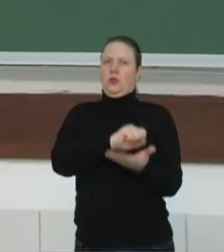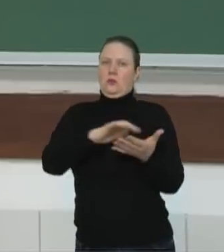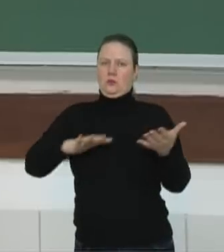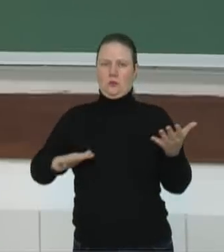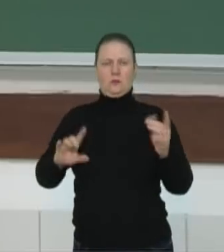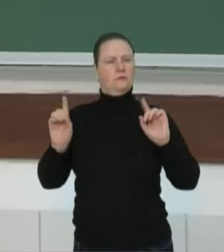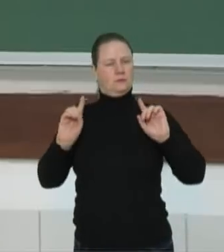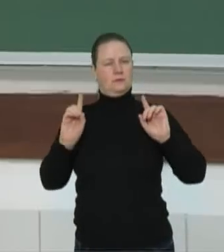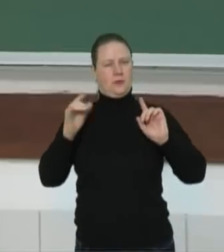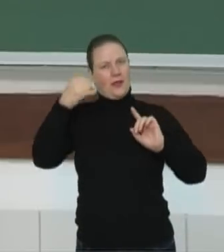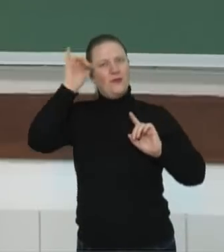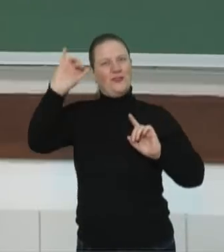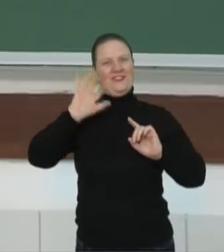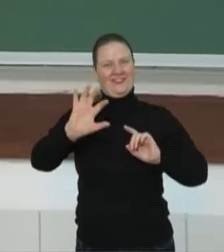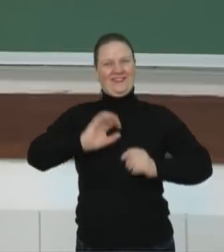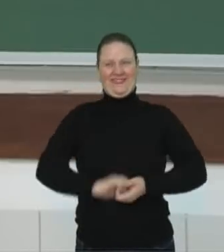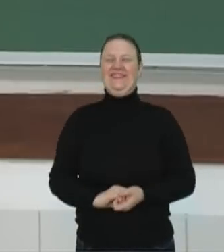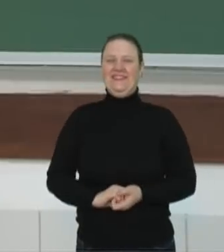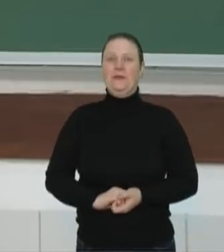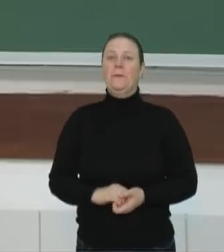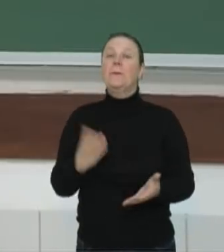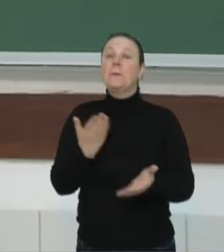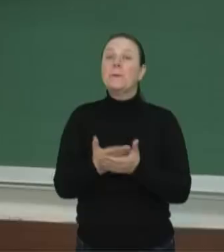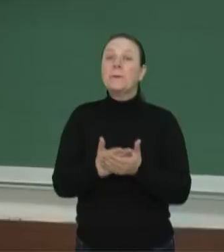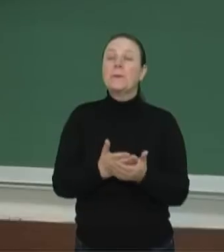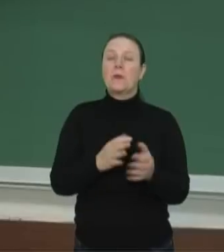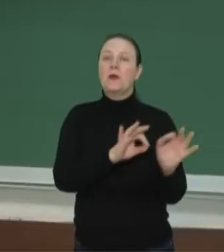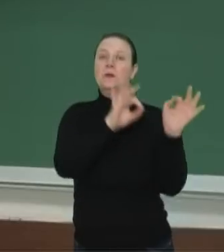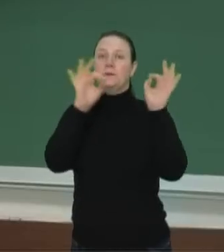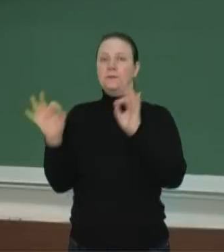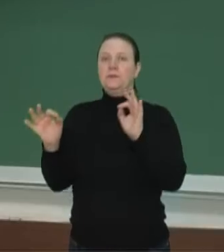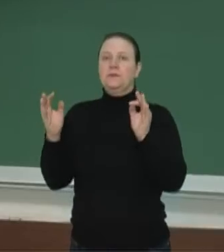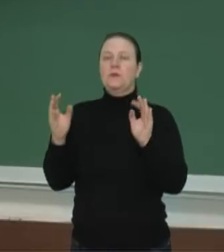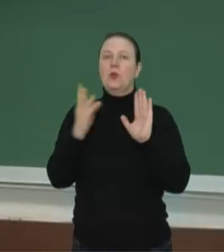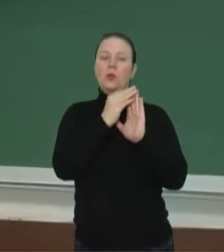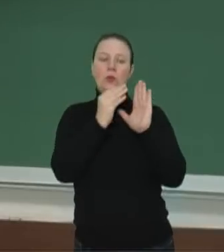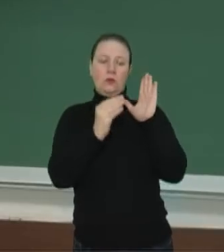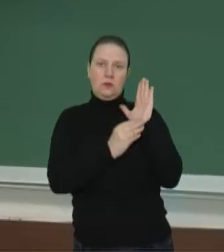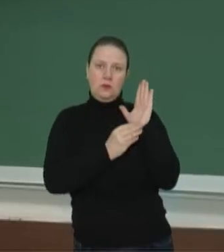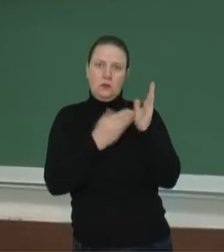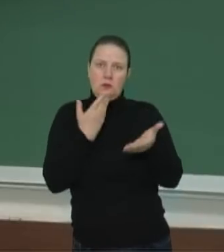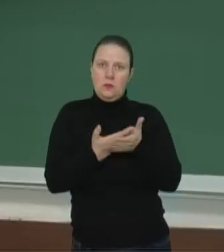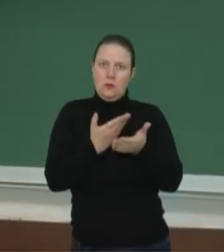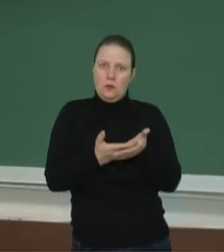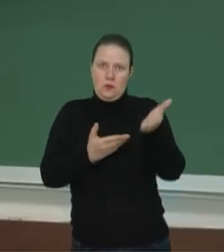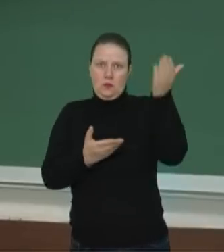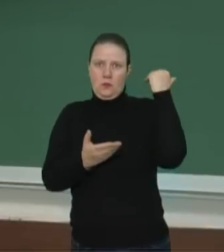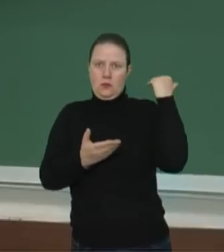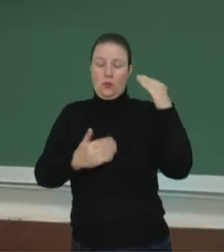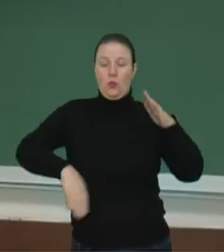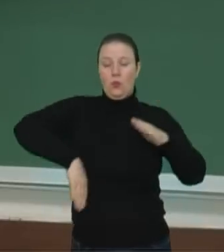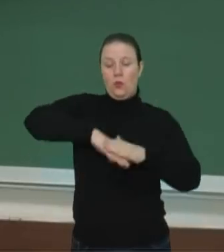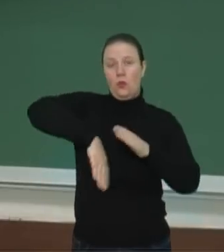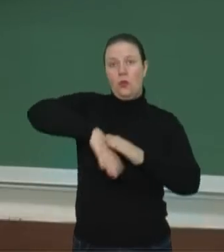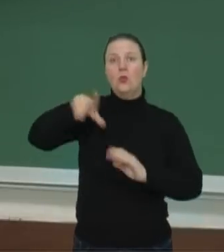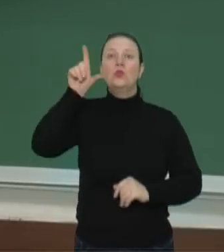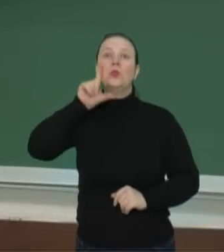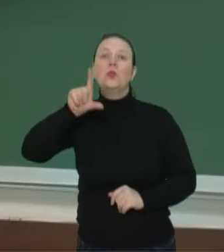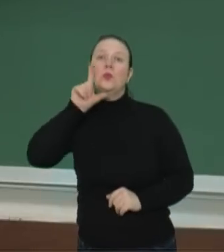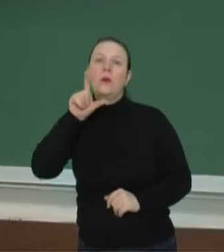trabalho. Vamos para a nossa aula, então? Na aula passada, nós tratamos do futebol